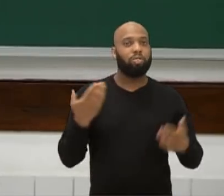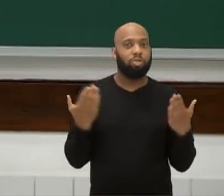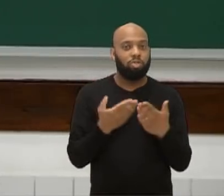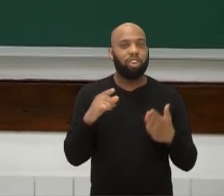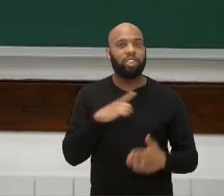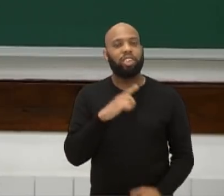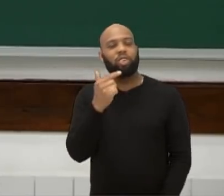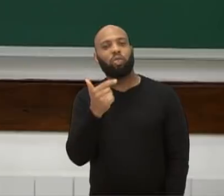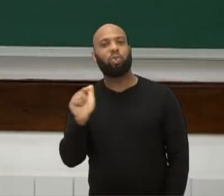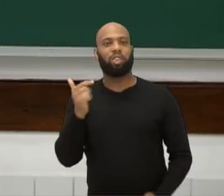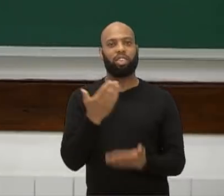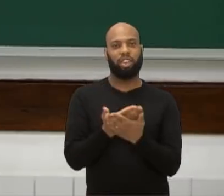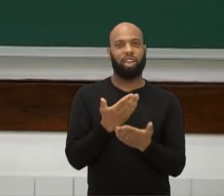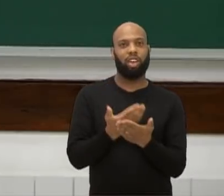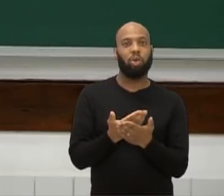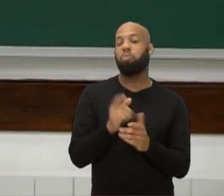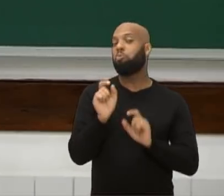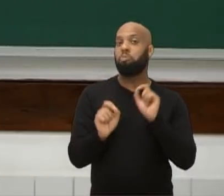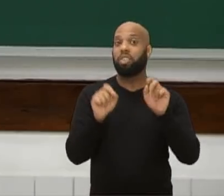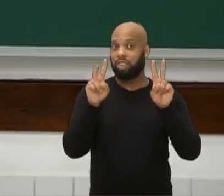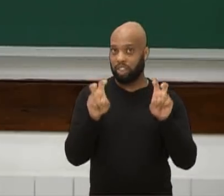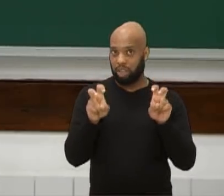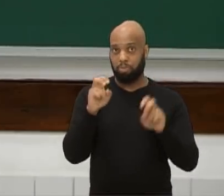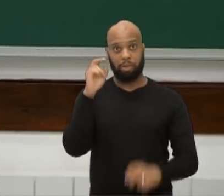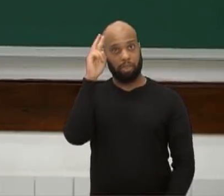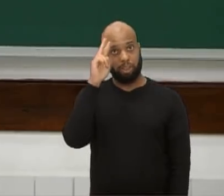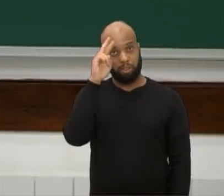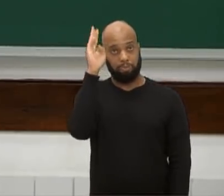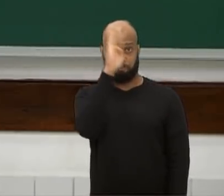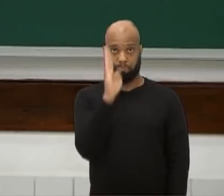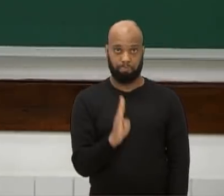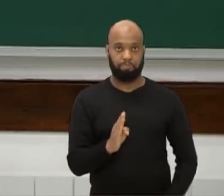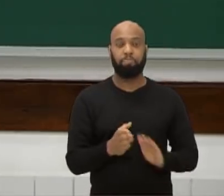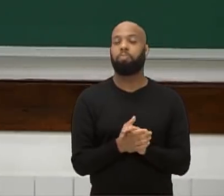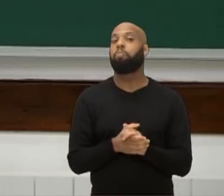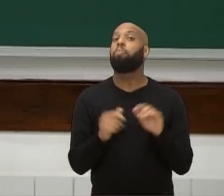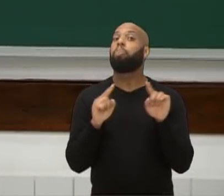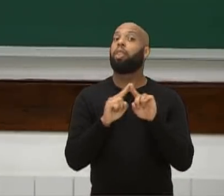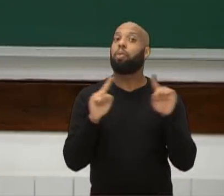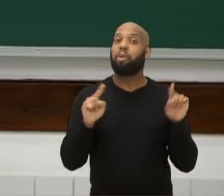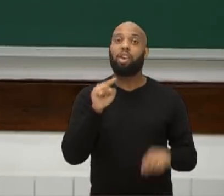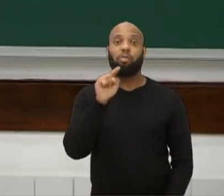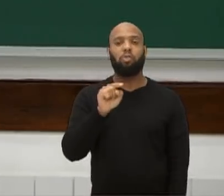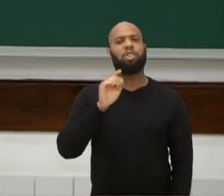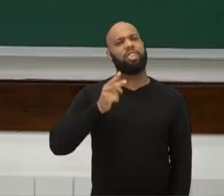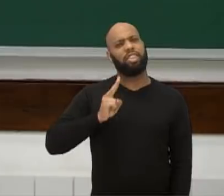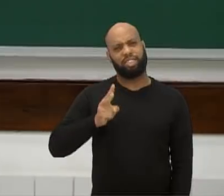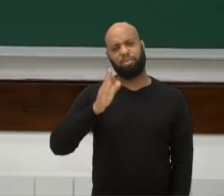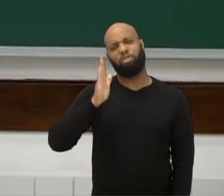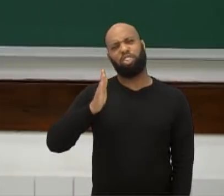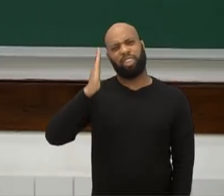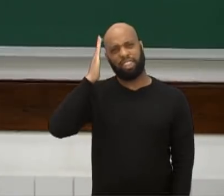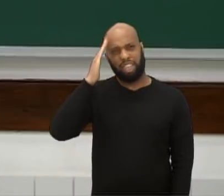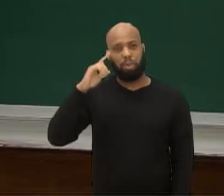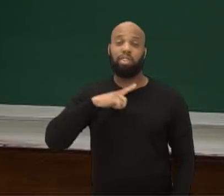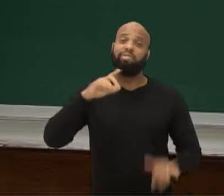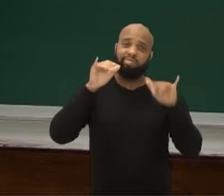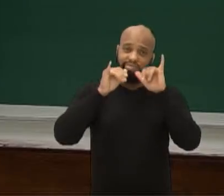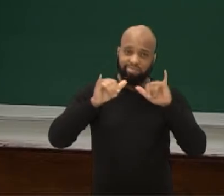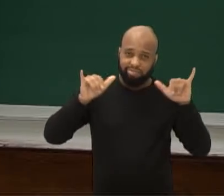ter mais uma aula sobre História do Brasil, certo? Porém, como vocês já estão acostumados, temos os